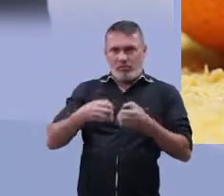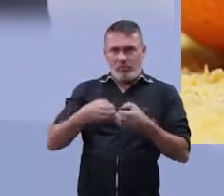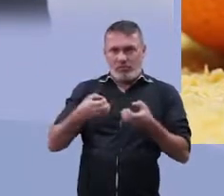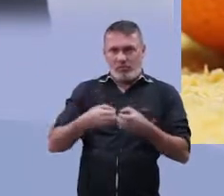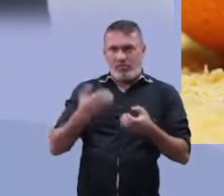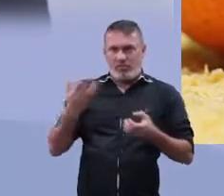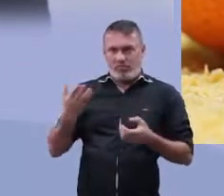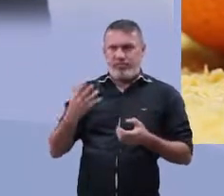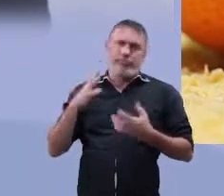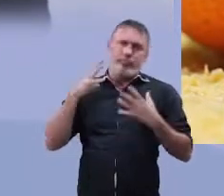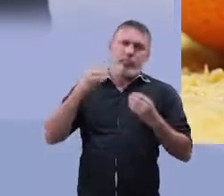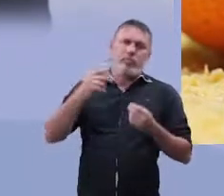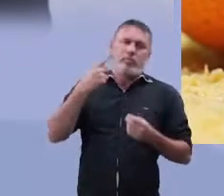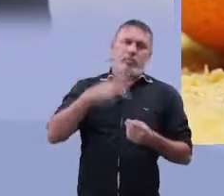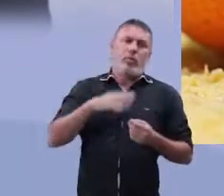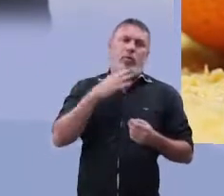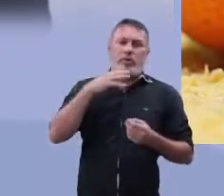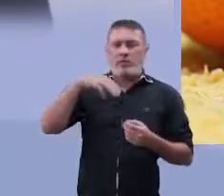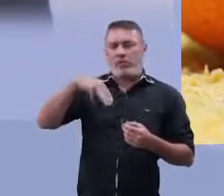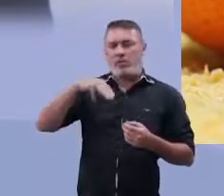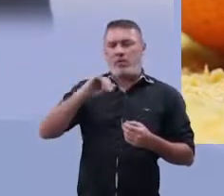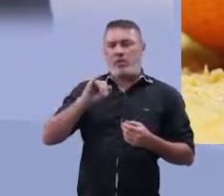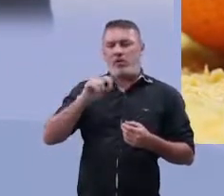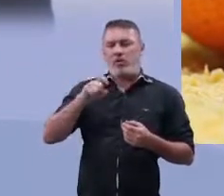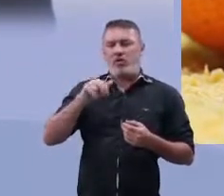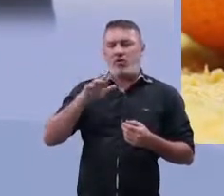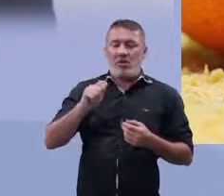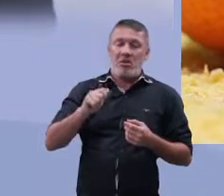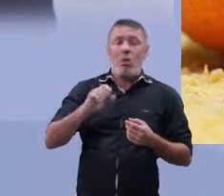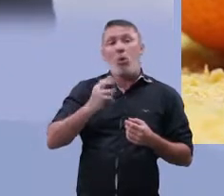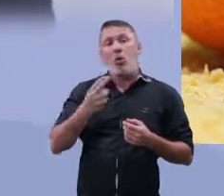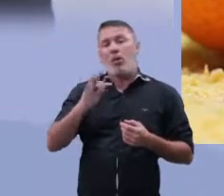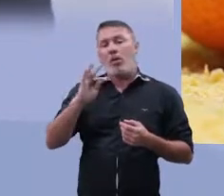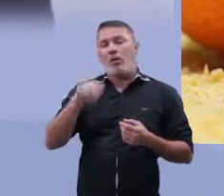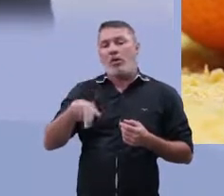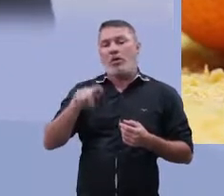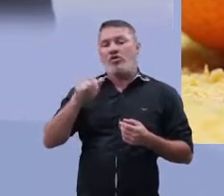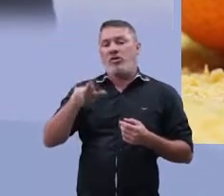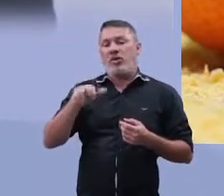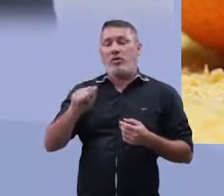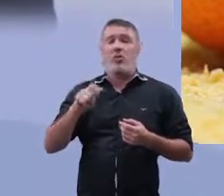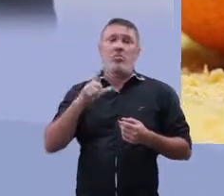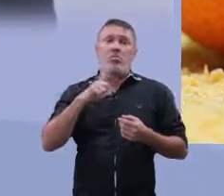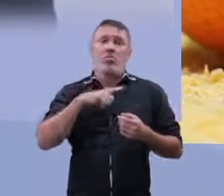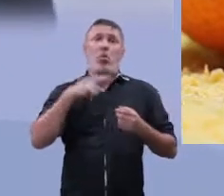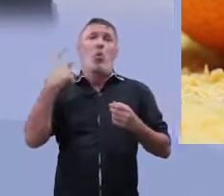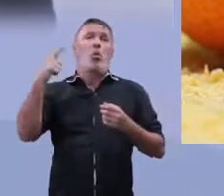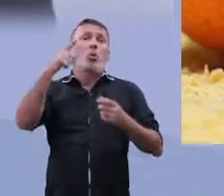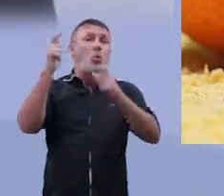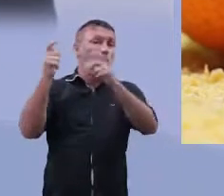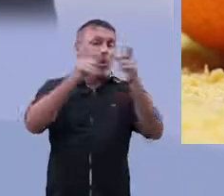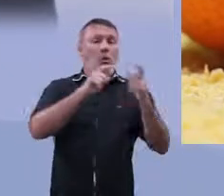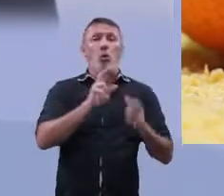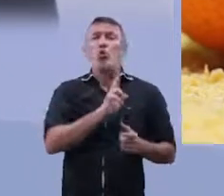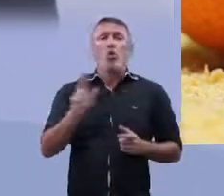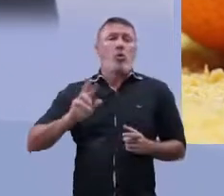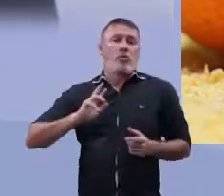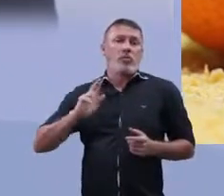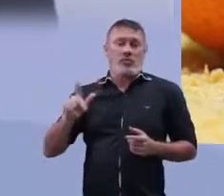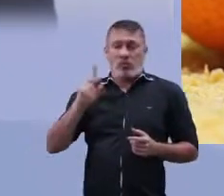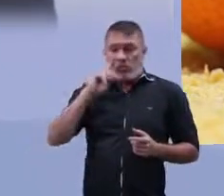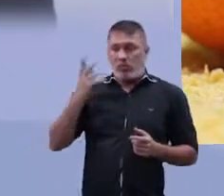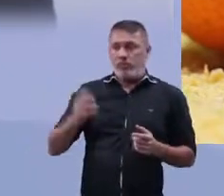cítrica, né, que a gente conhece como mexerica ou tangerina, ela vai ter outras significações de acordo com a